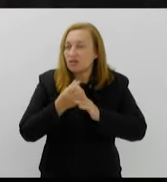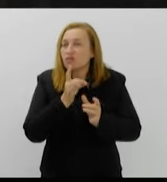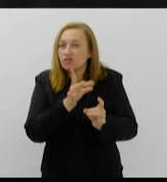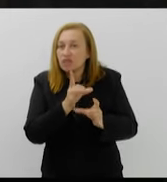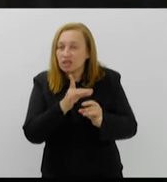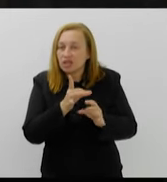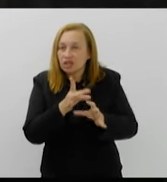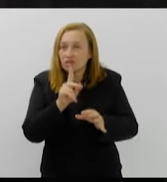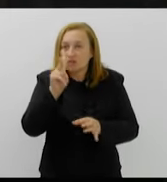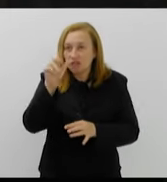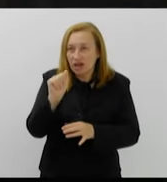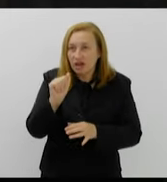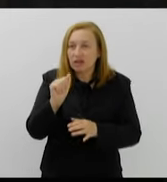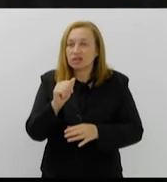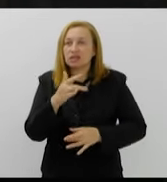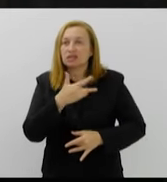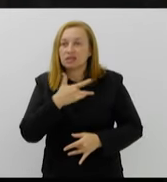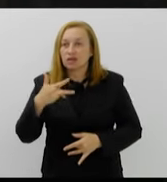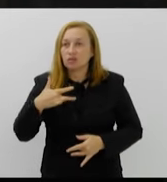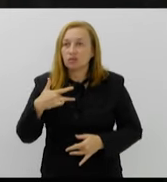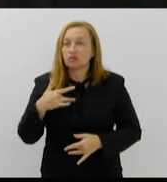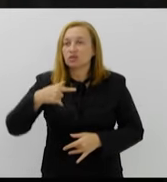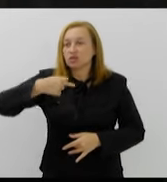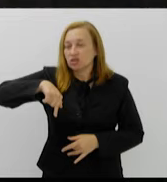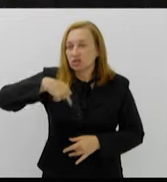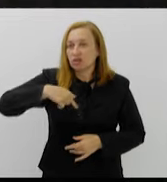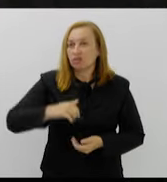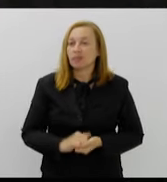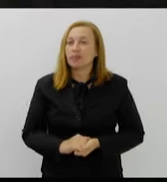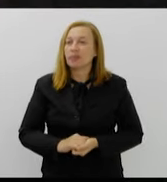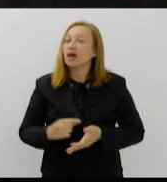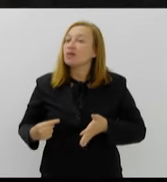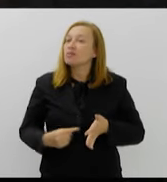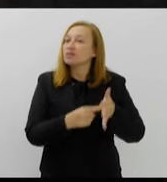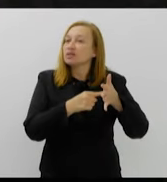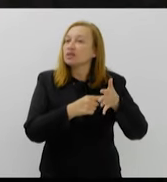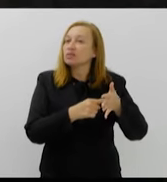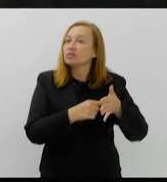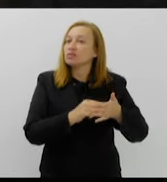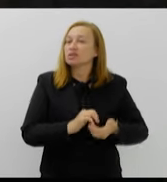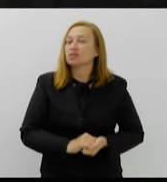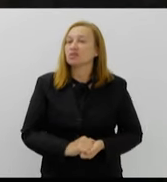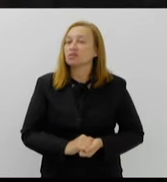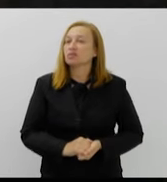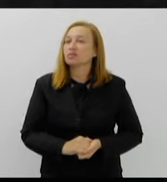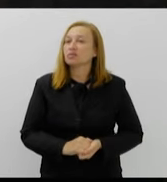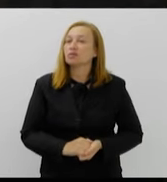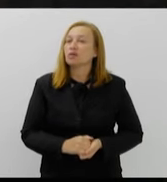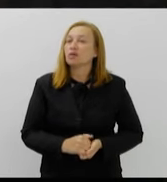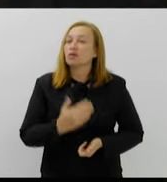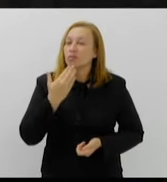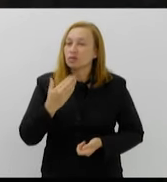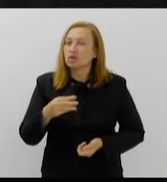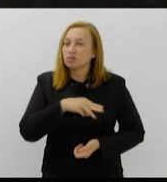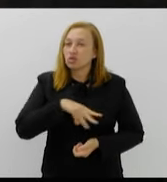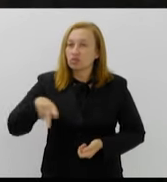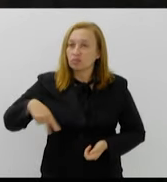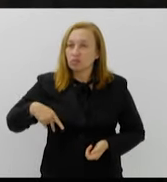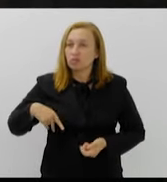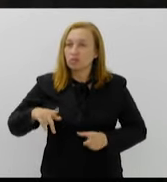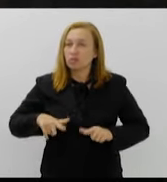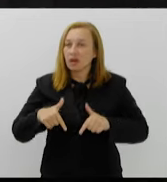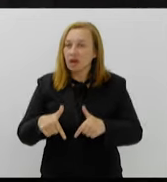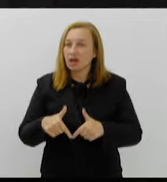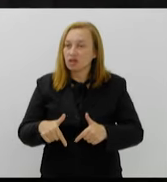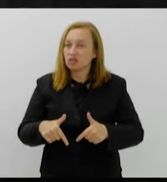na Saúde de Queimados Fica aqui minha denúncia e o meu apelo ao Ministério Público que tome